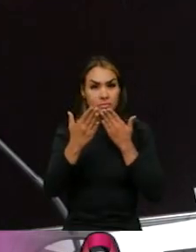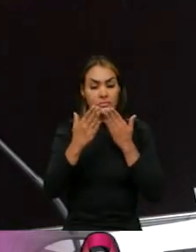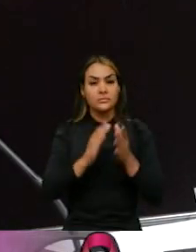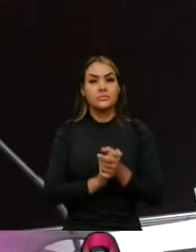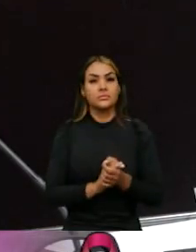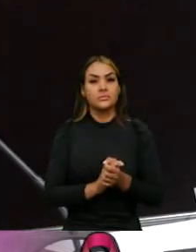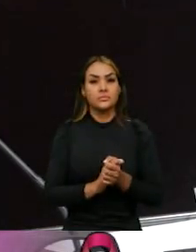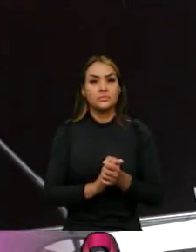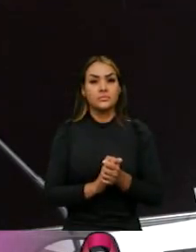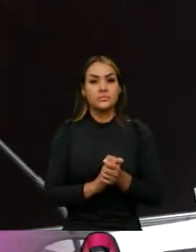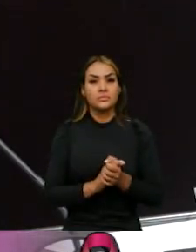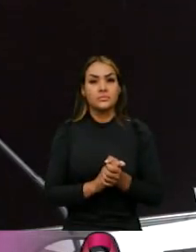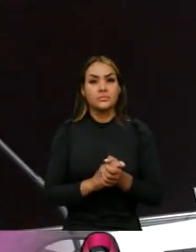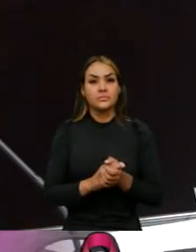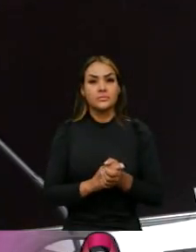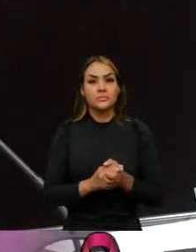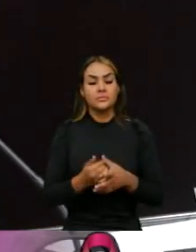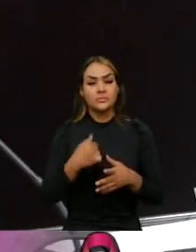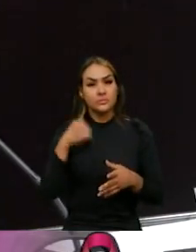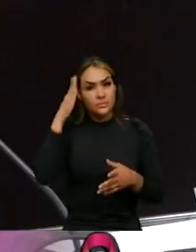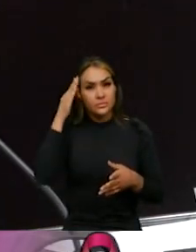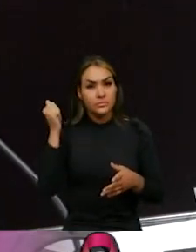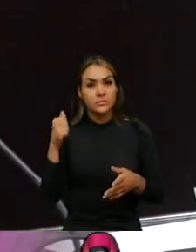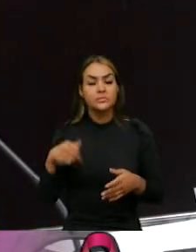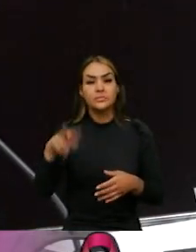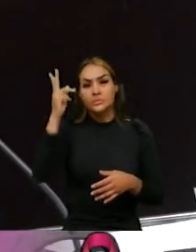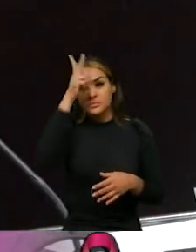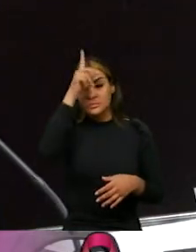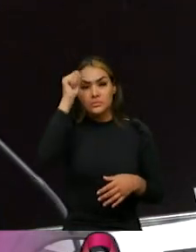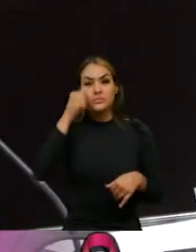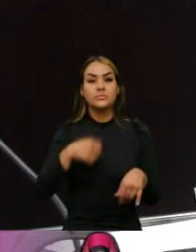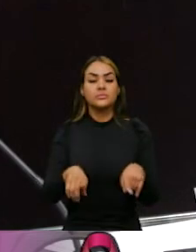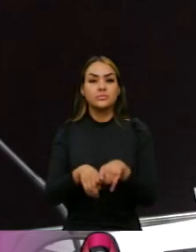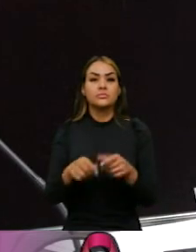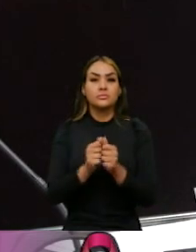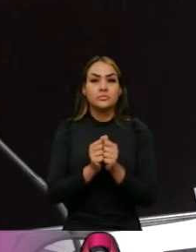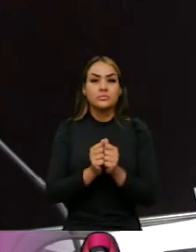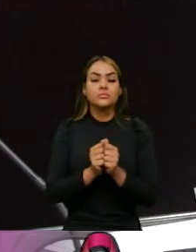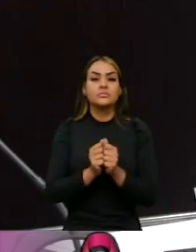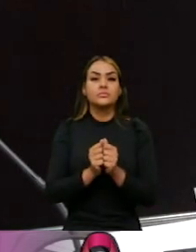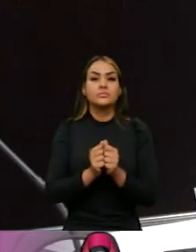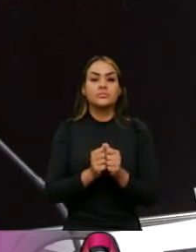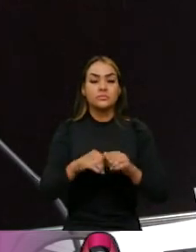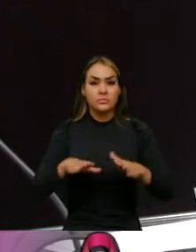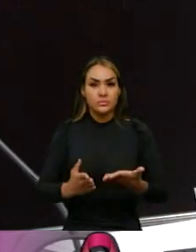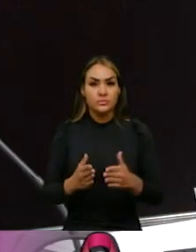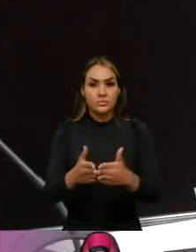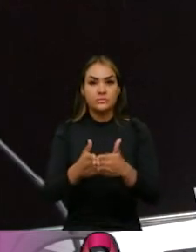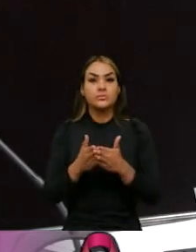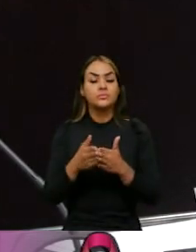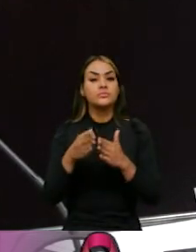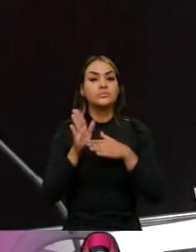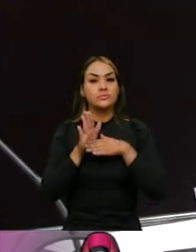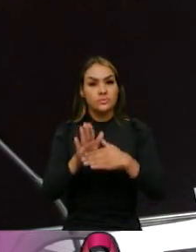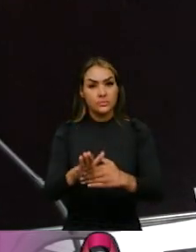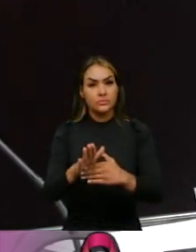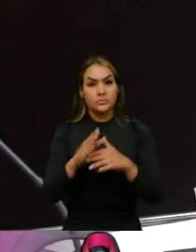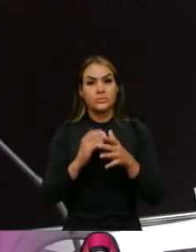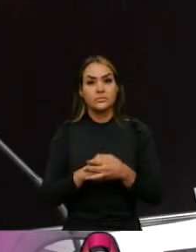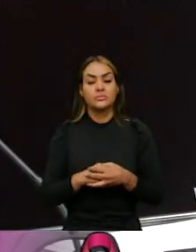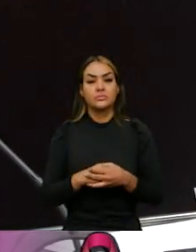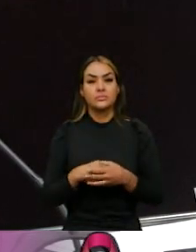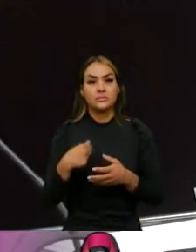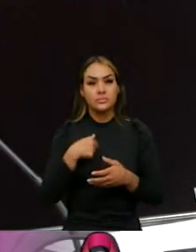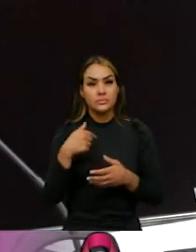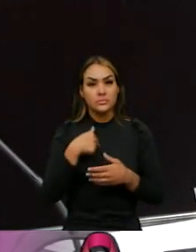o prefeito municipal esteve com ele lá em São Paulo também, reivindicando verbas. Então, eu deixo isso bem claro